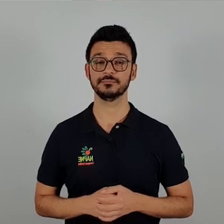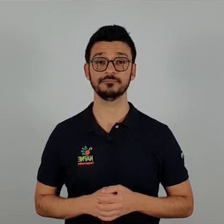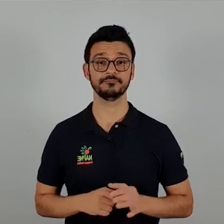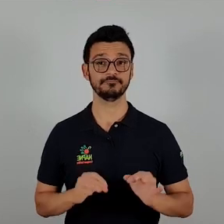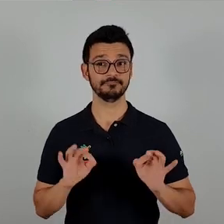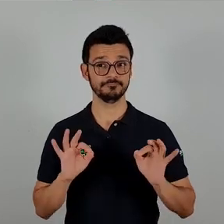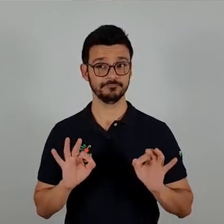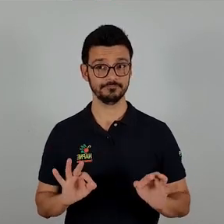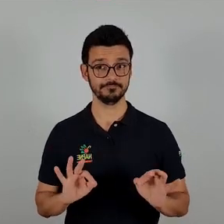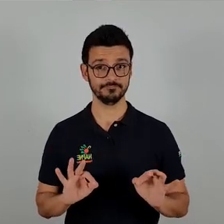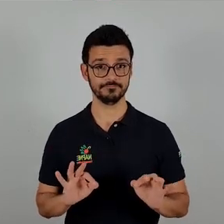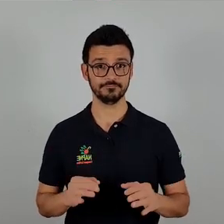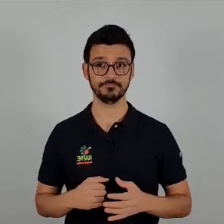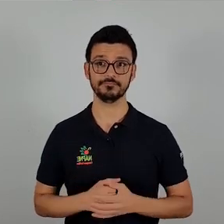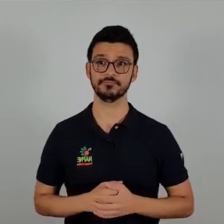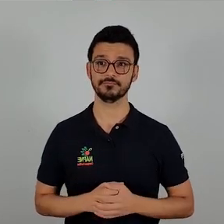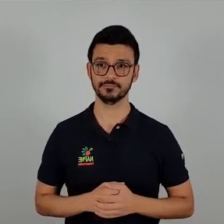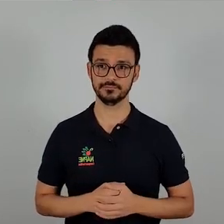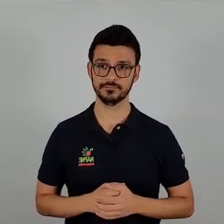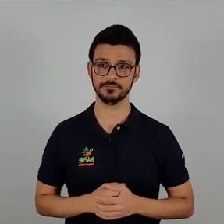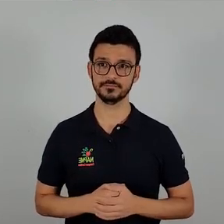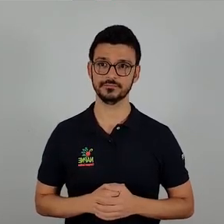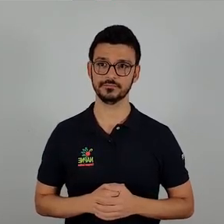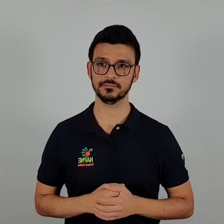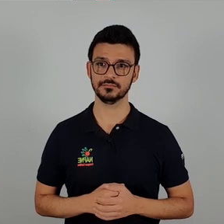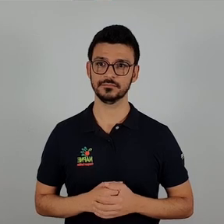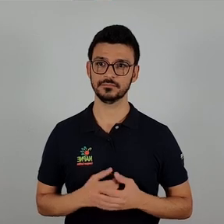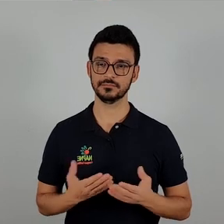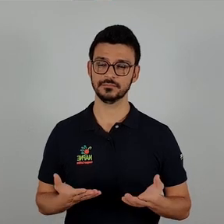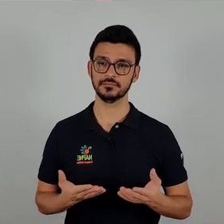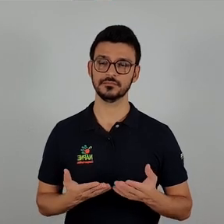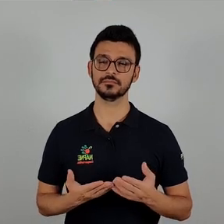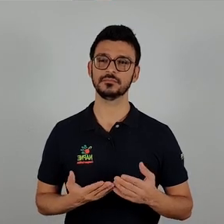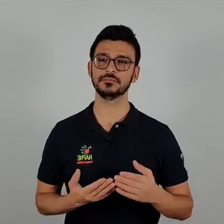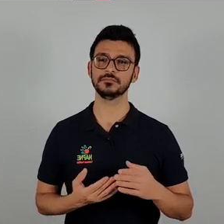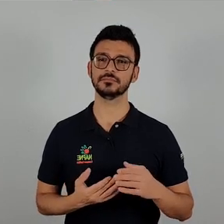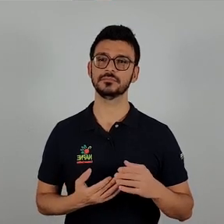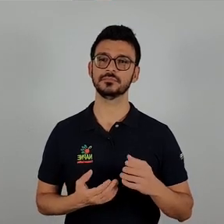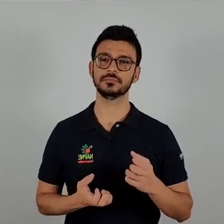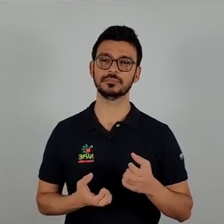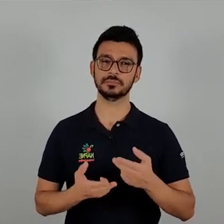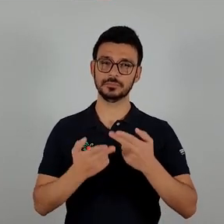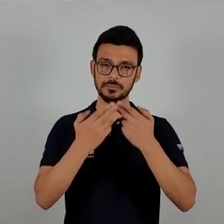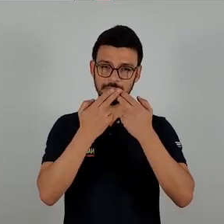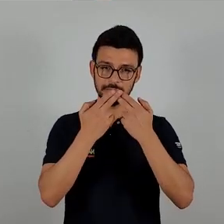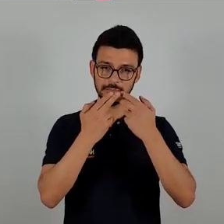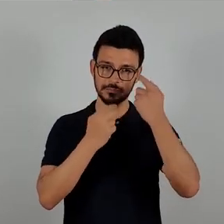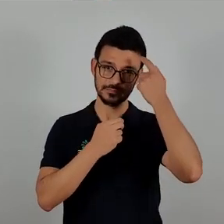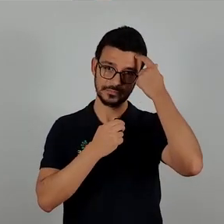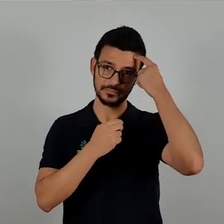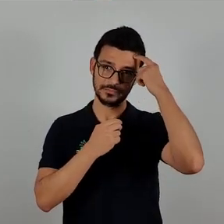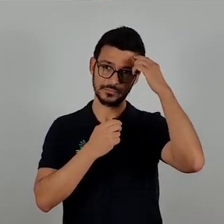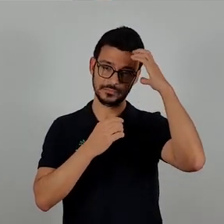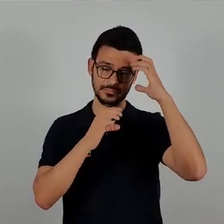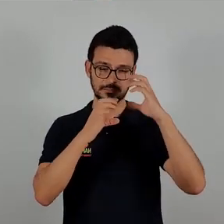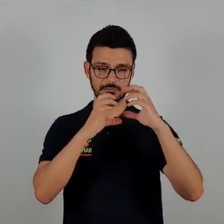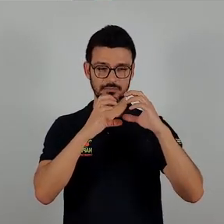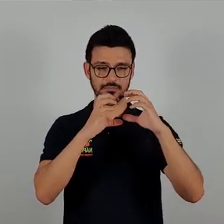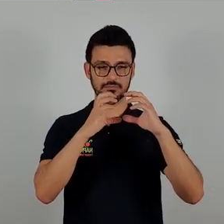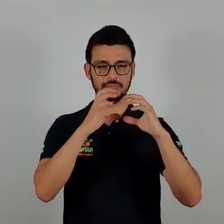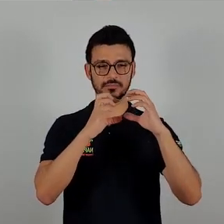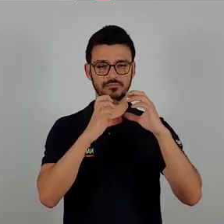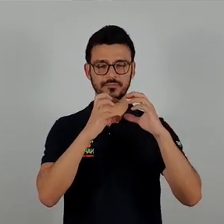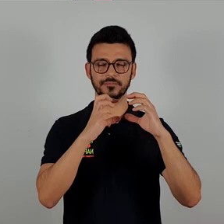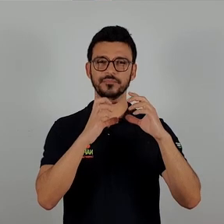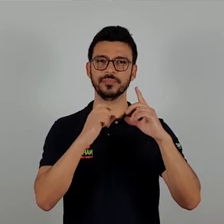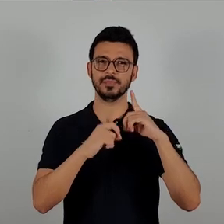por semana, acompanhando com a fitoterapia à distância, tá aí o resultado, né? Ok? Olha aqui, ó,